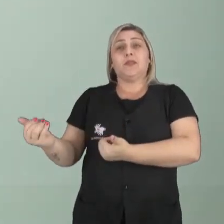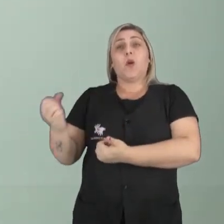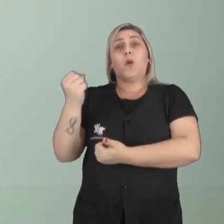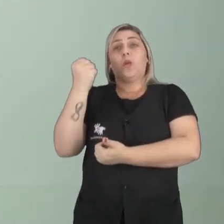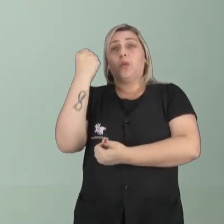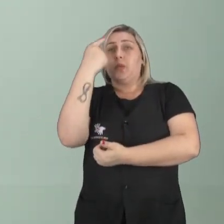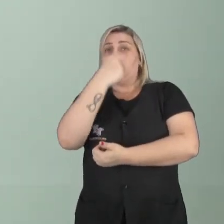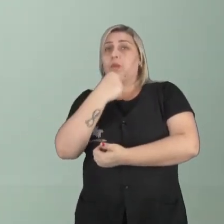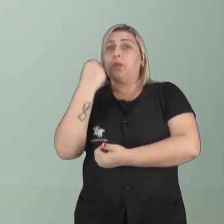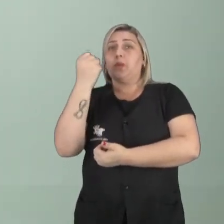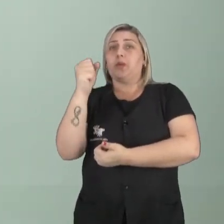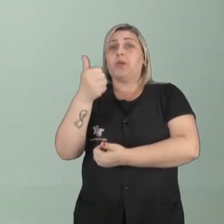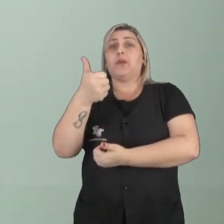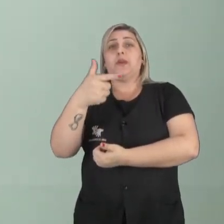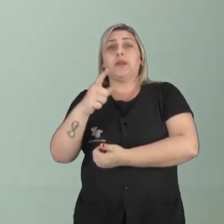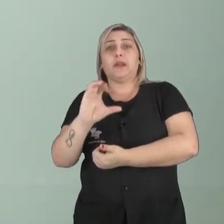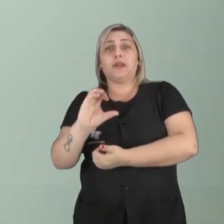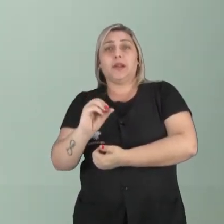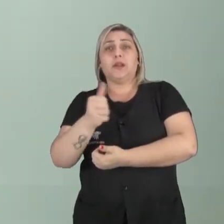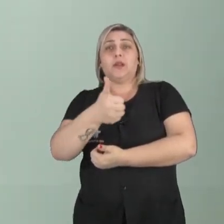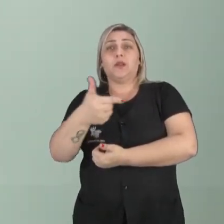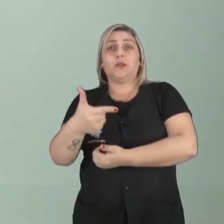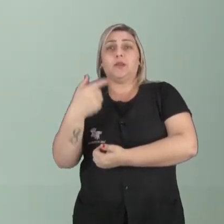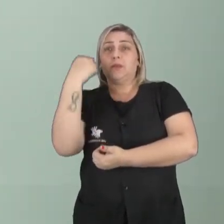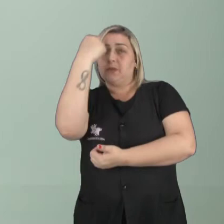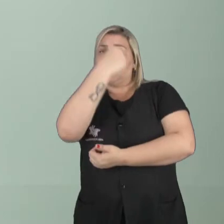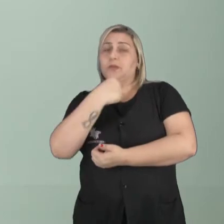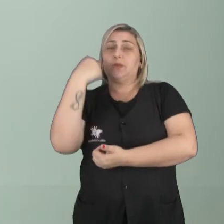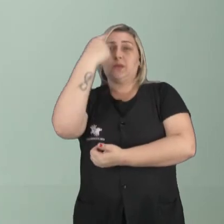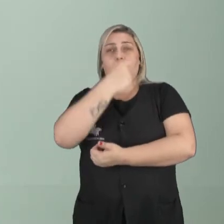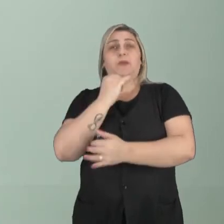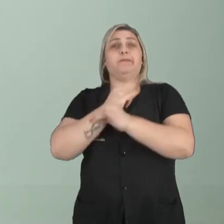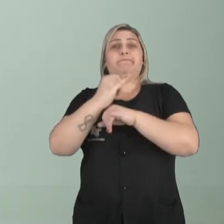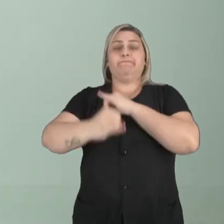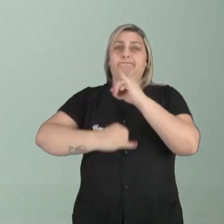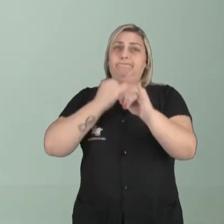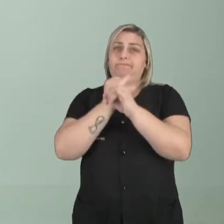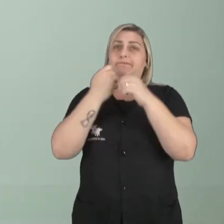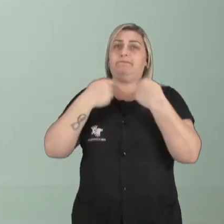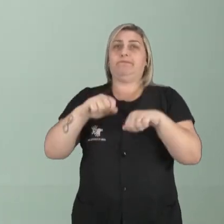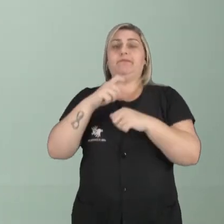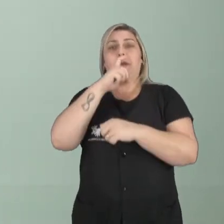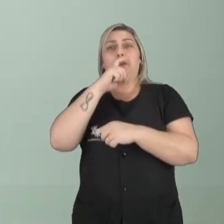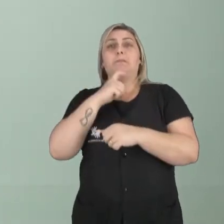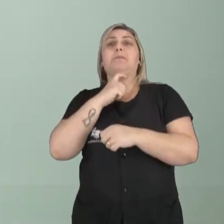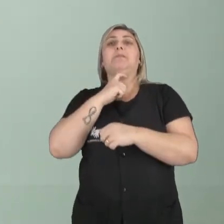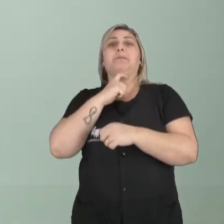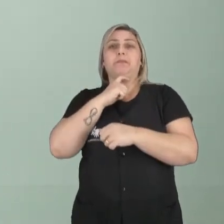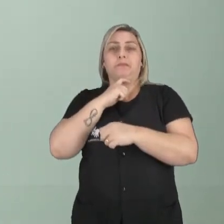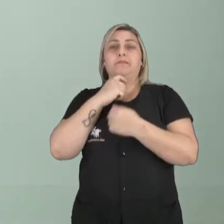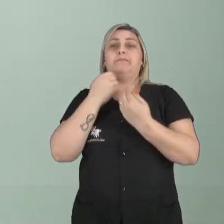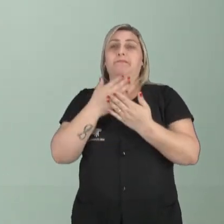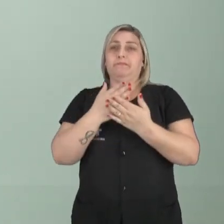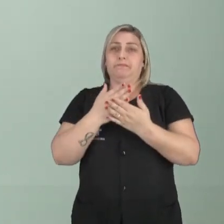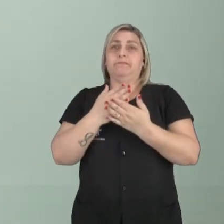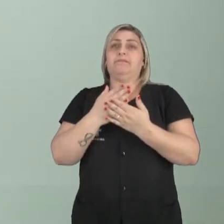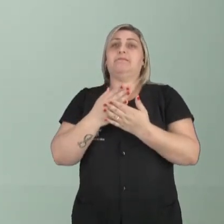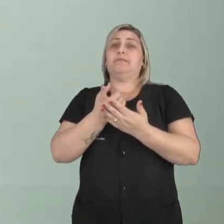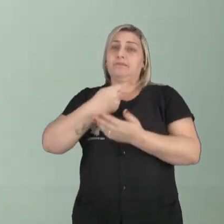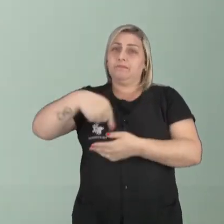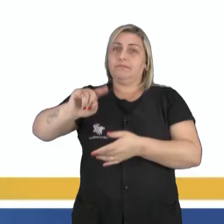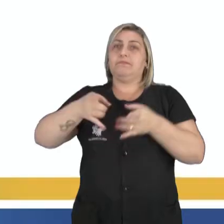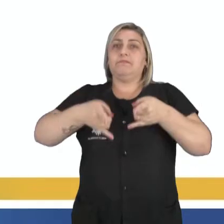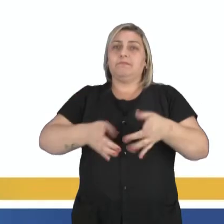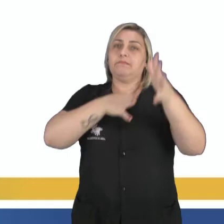passam 8, 10, 12 horas conectados na internet. O pai às vezes vai para do cama o menino